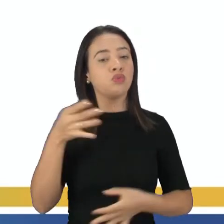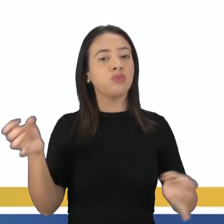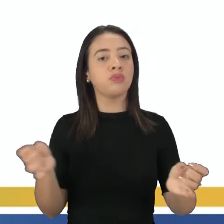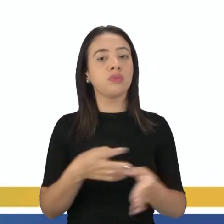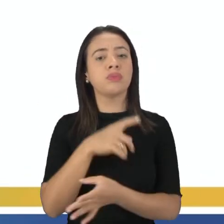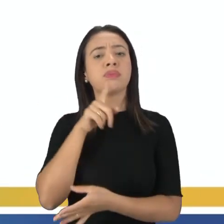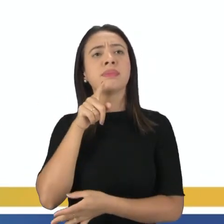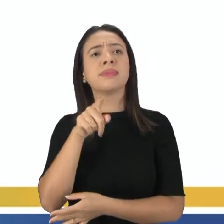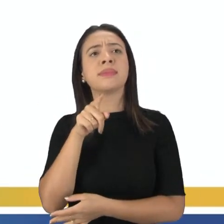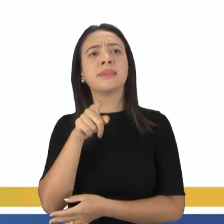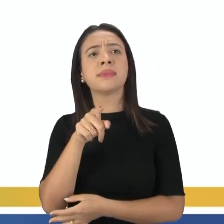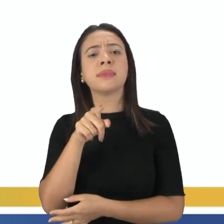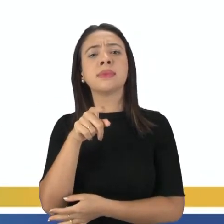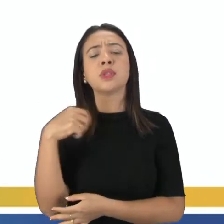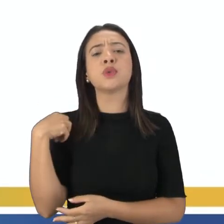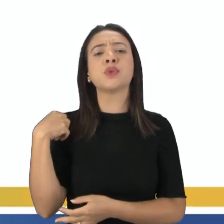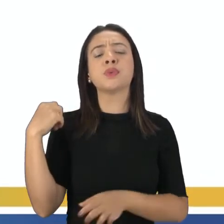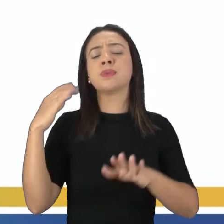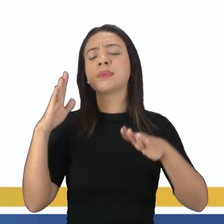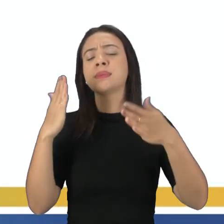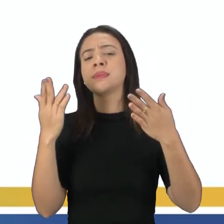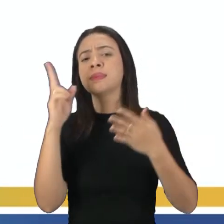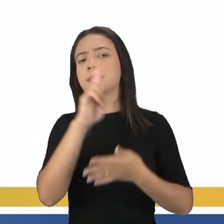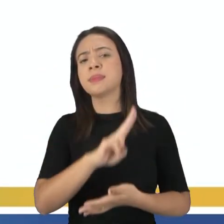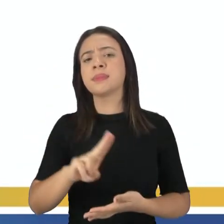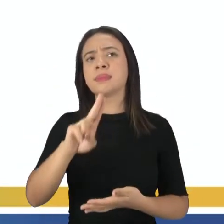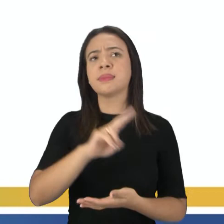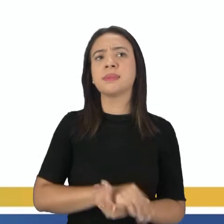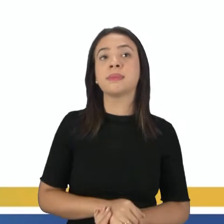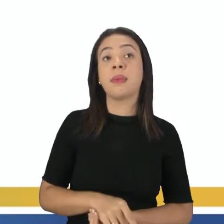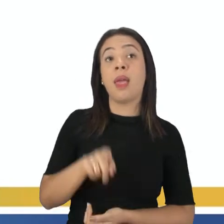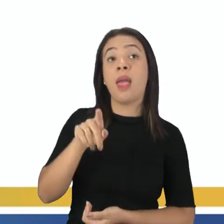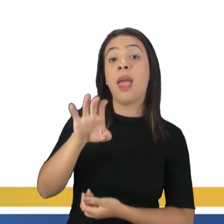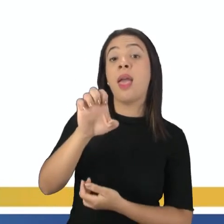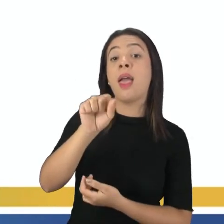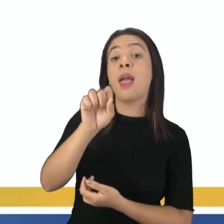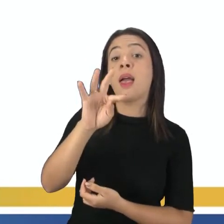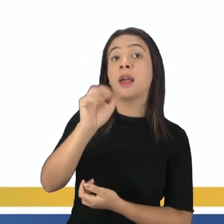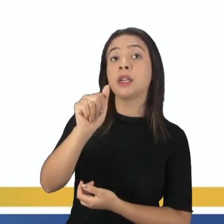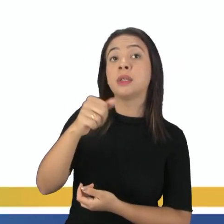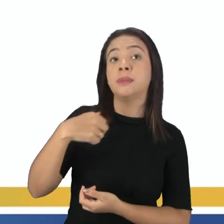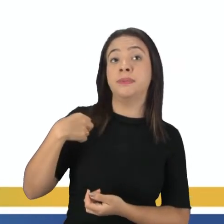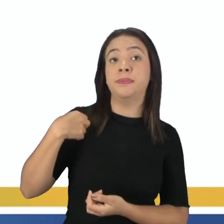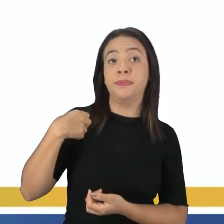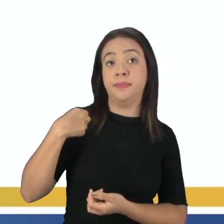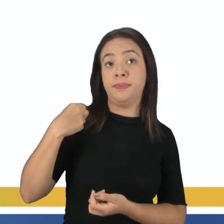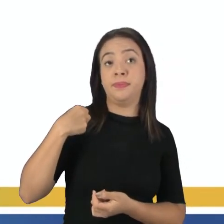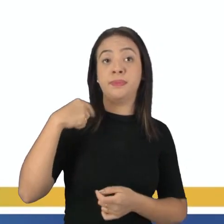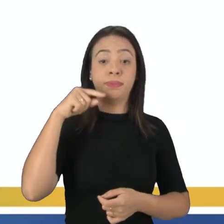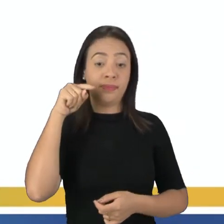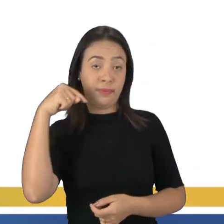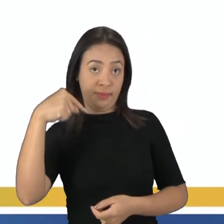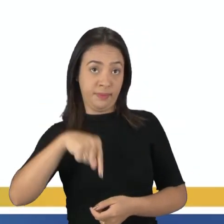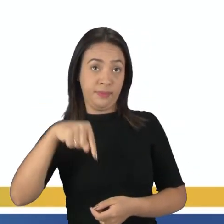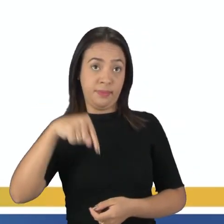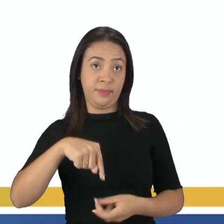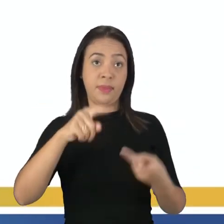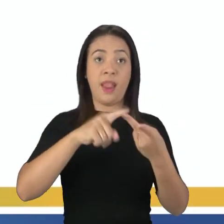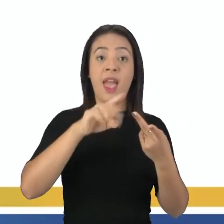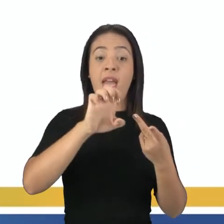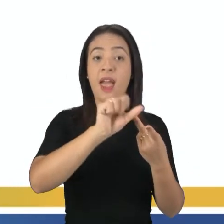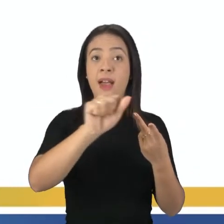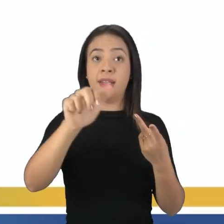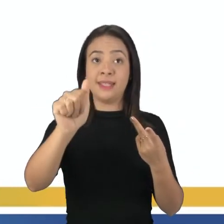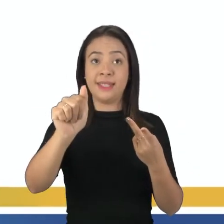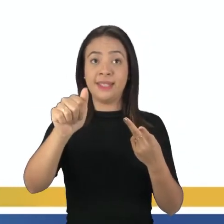pronta, e você? Que roupa vai vestir? Esta camiseta aqui, essa calça que está aí,